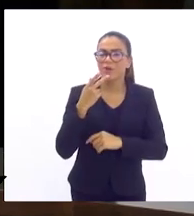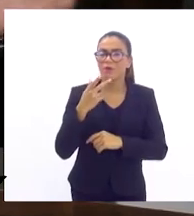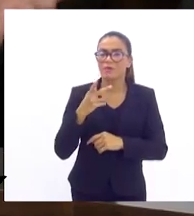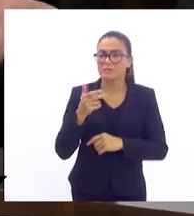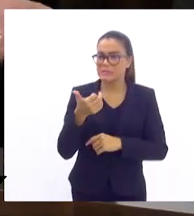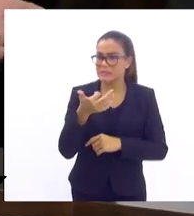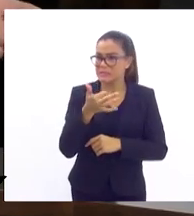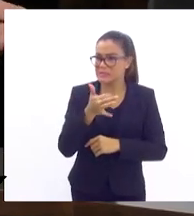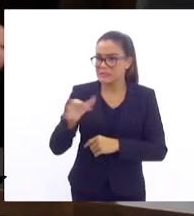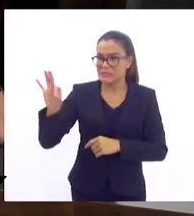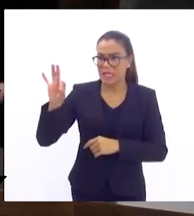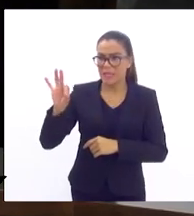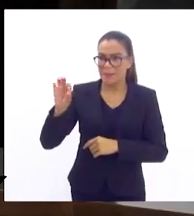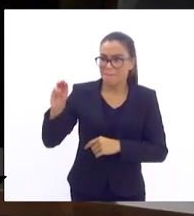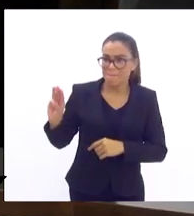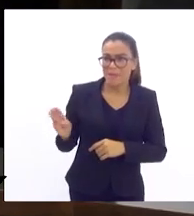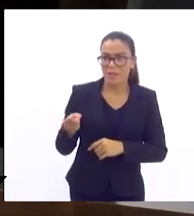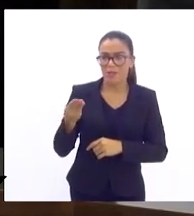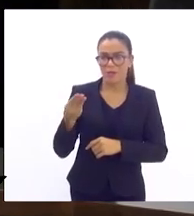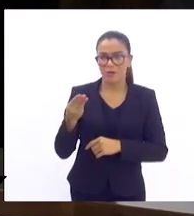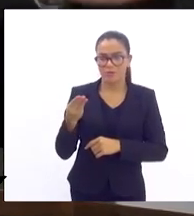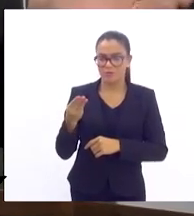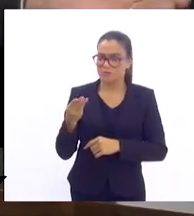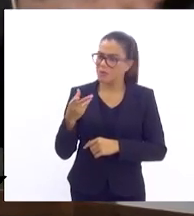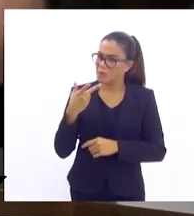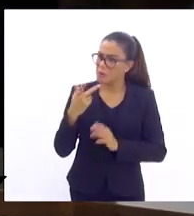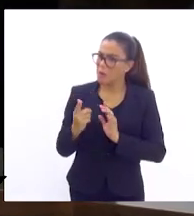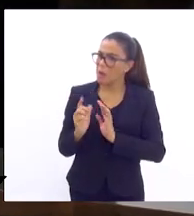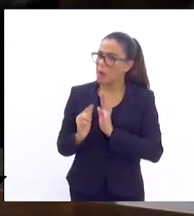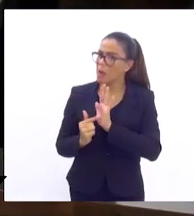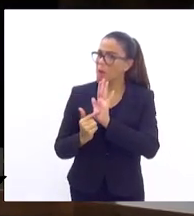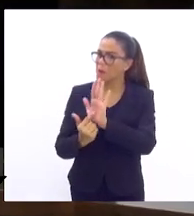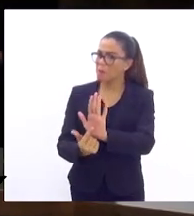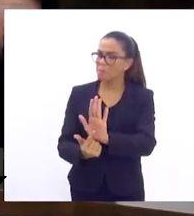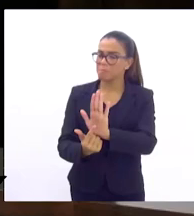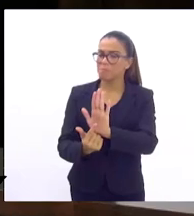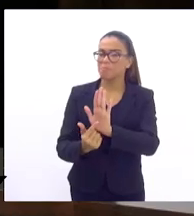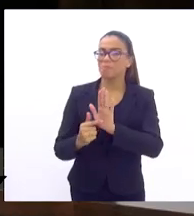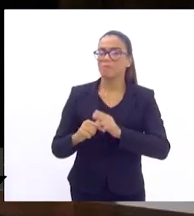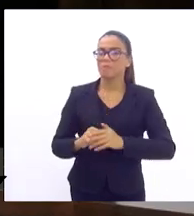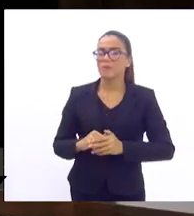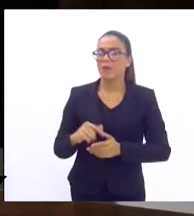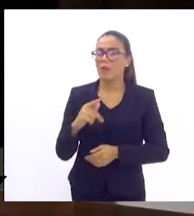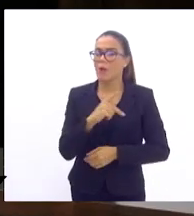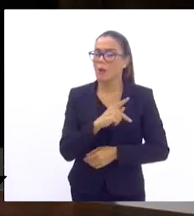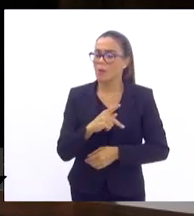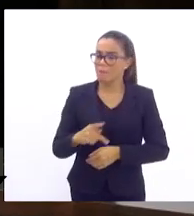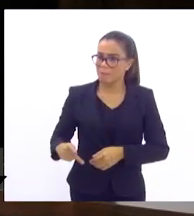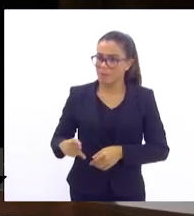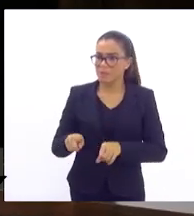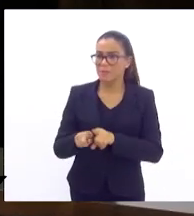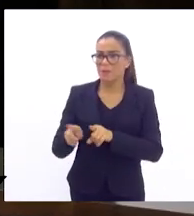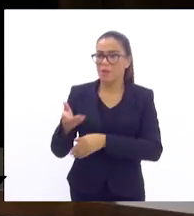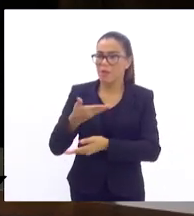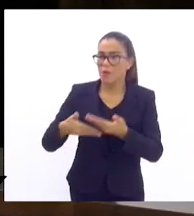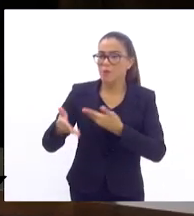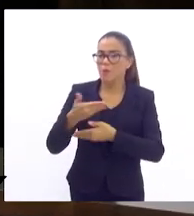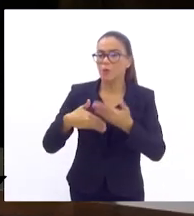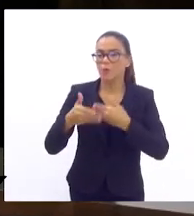100 milhões de reais na cidade de São Gonçalo, e eles apresentaram essa comissão, e o senhor presidente dividiu, compartilhou com